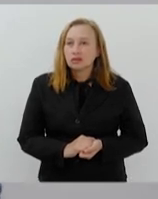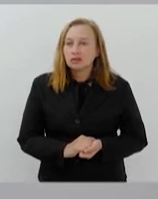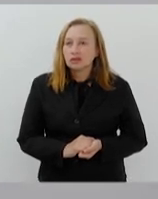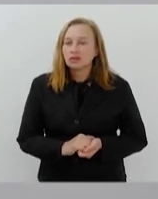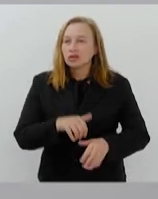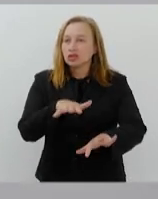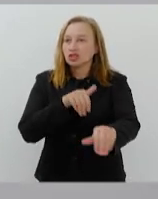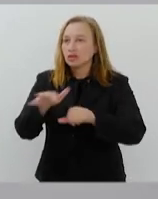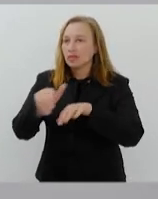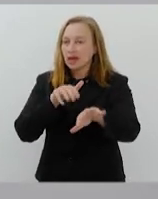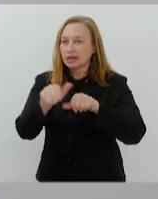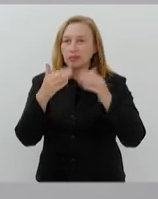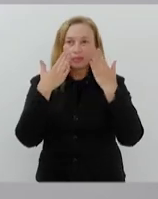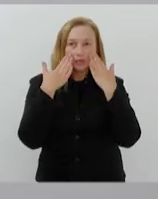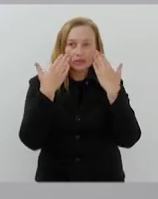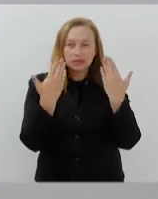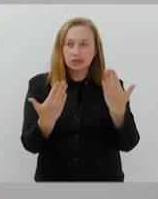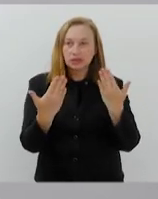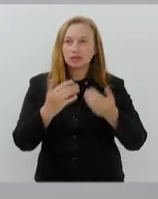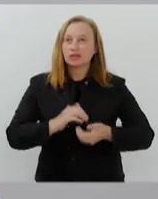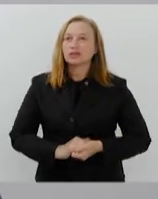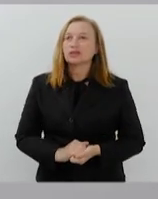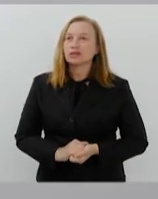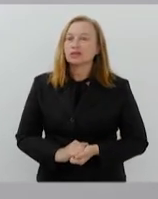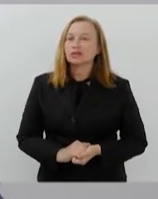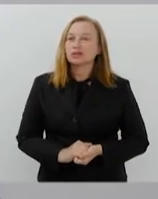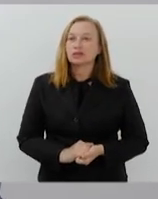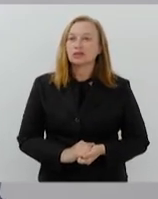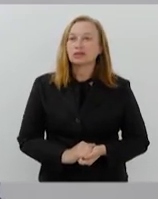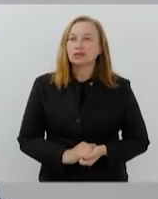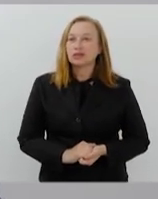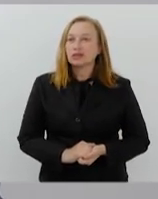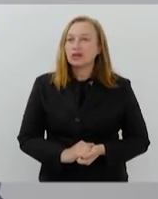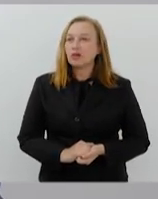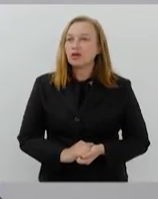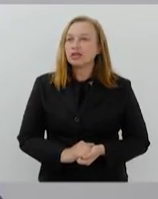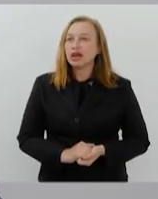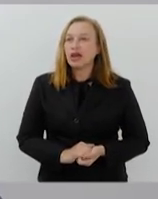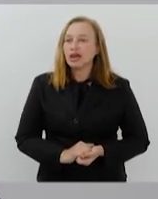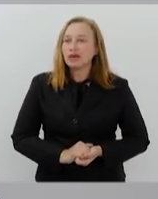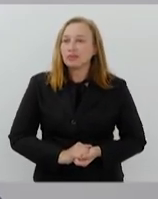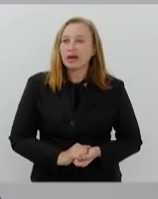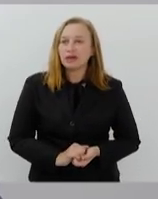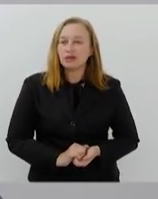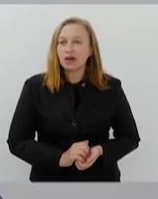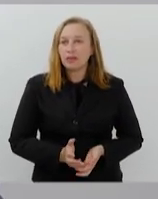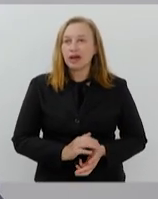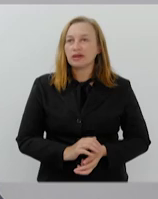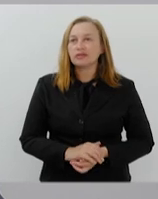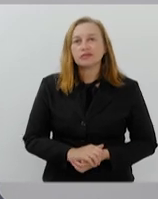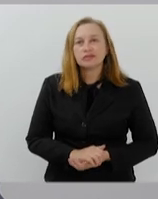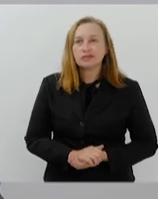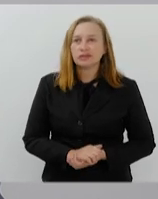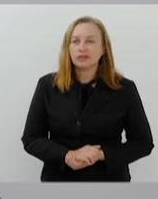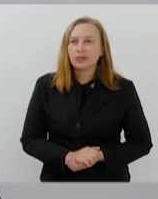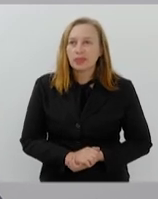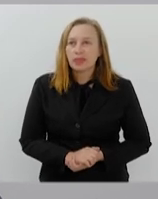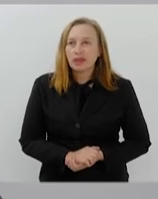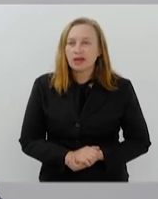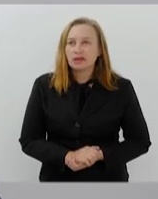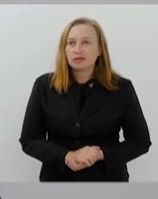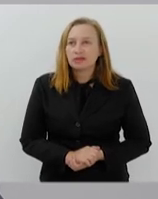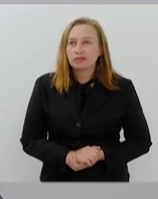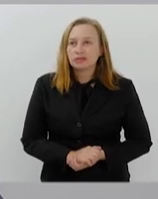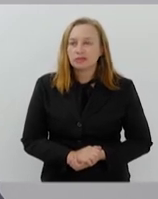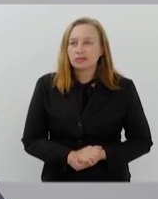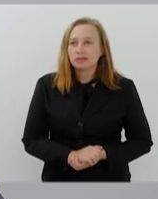chamada numa apresentação junto com o governador para cantar até aí também Ok pode ter sido uma